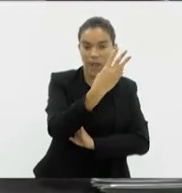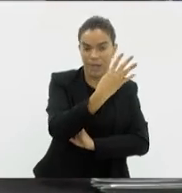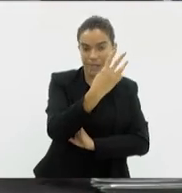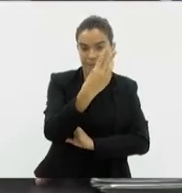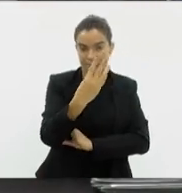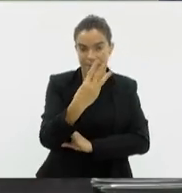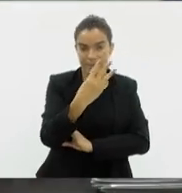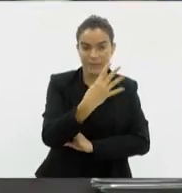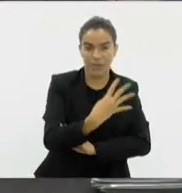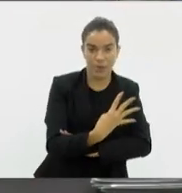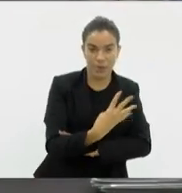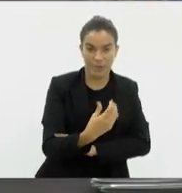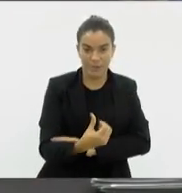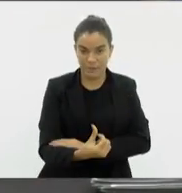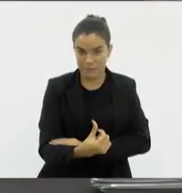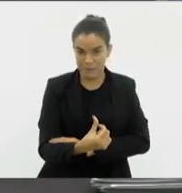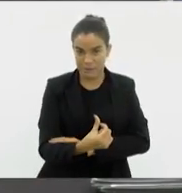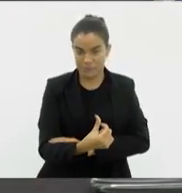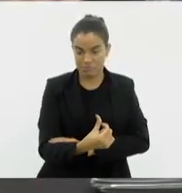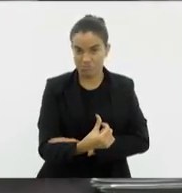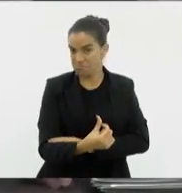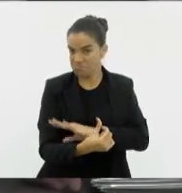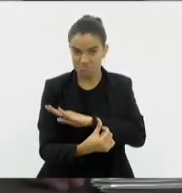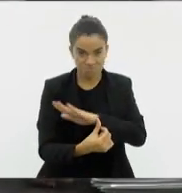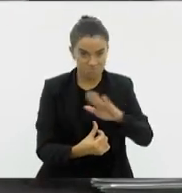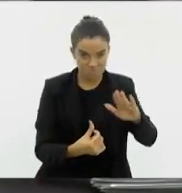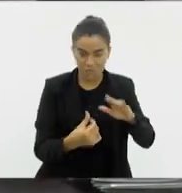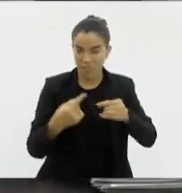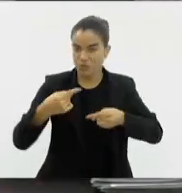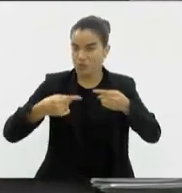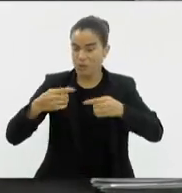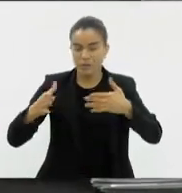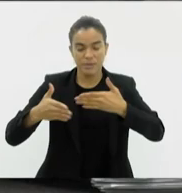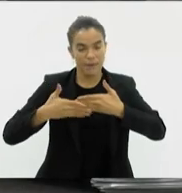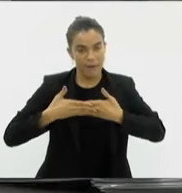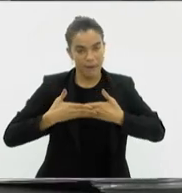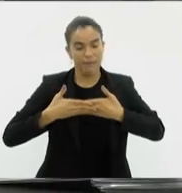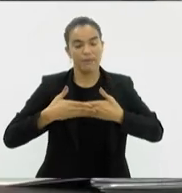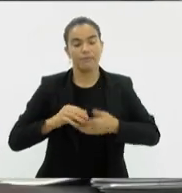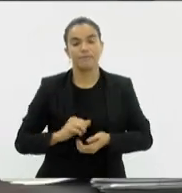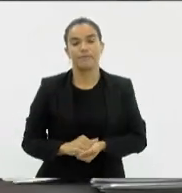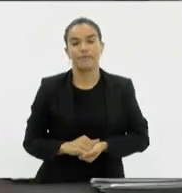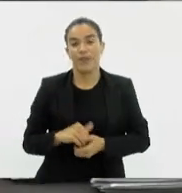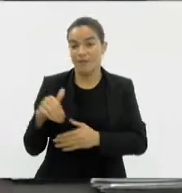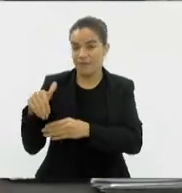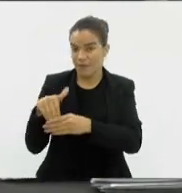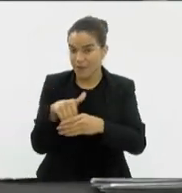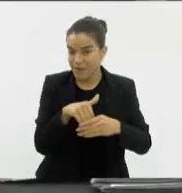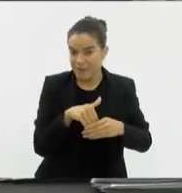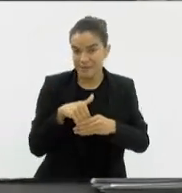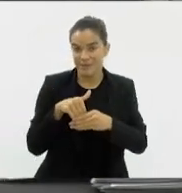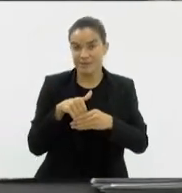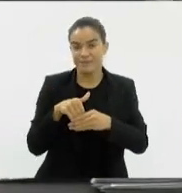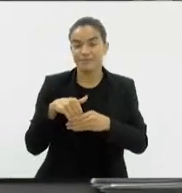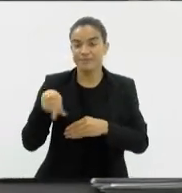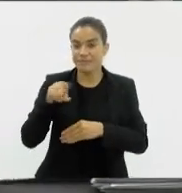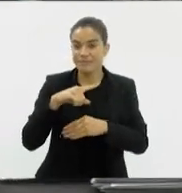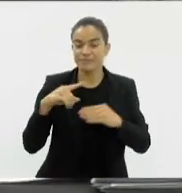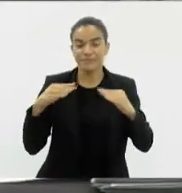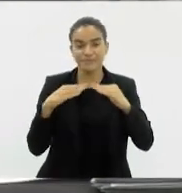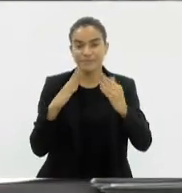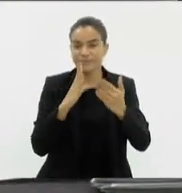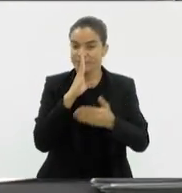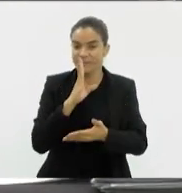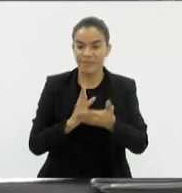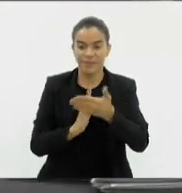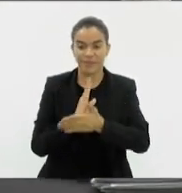e 46. Não havendo quem queira discutir, encerrada a discussão. Em votação, senhores que aprovam, permaneçam